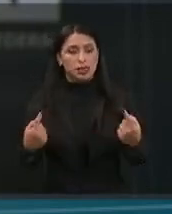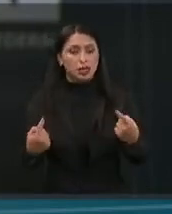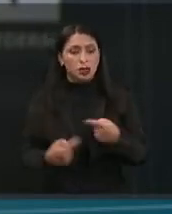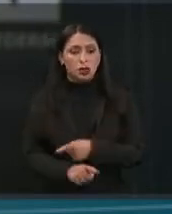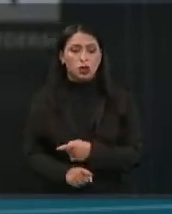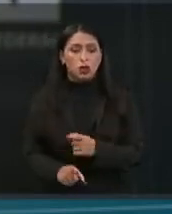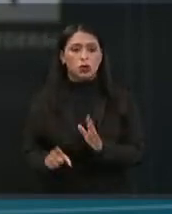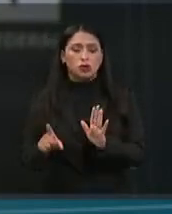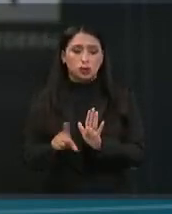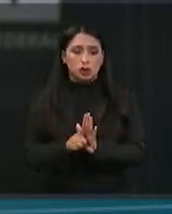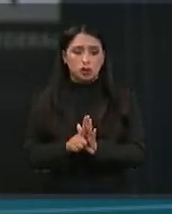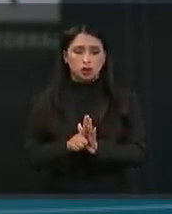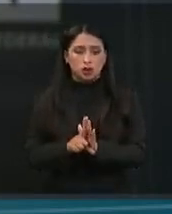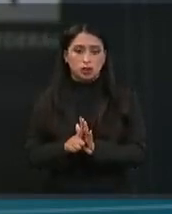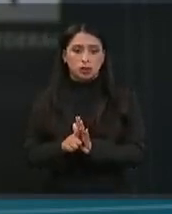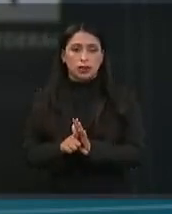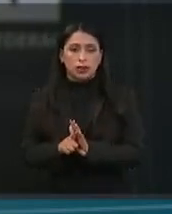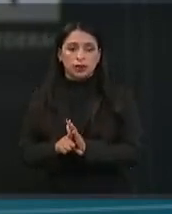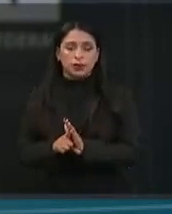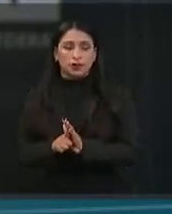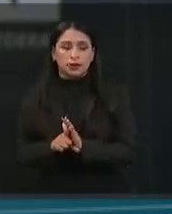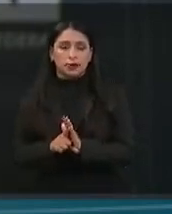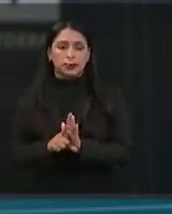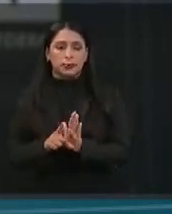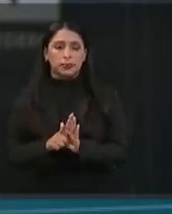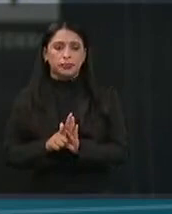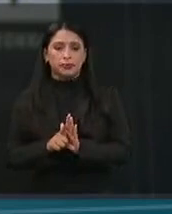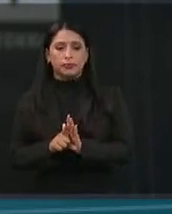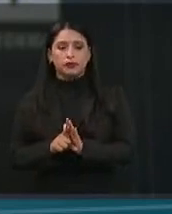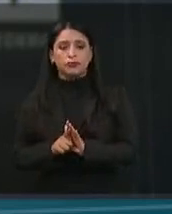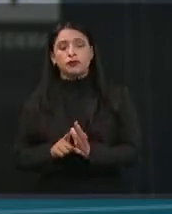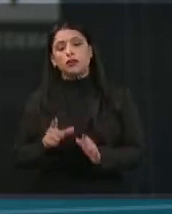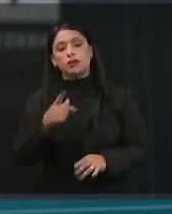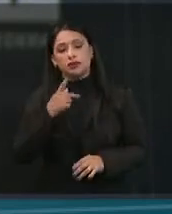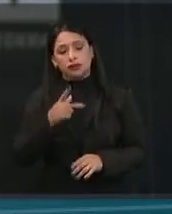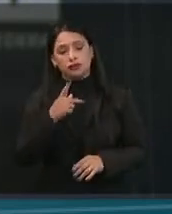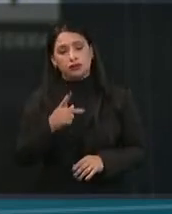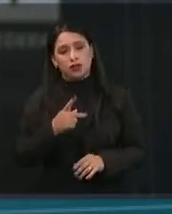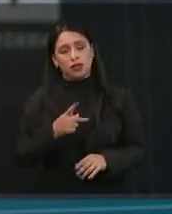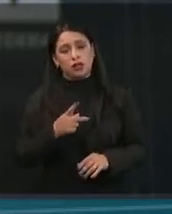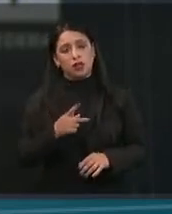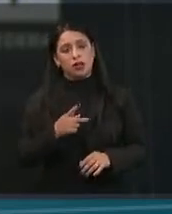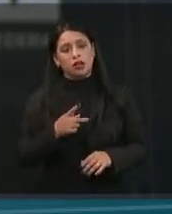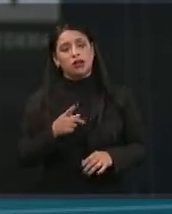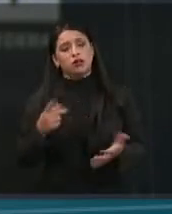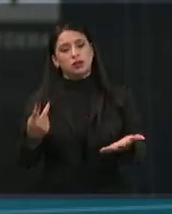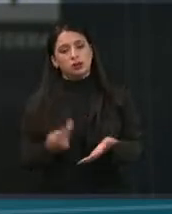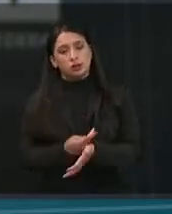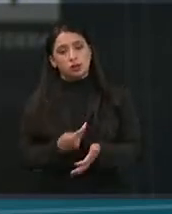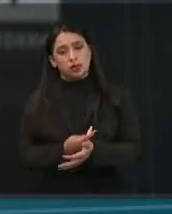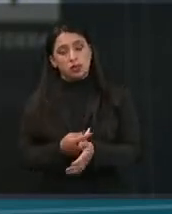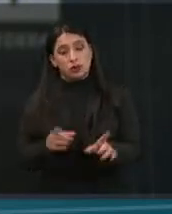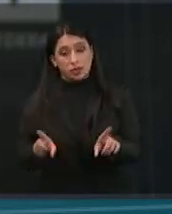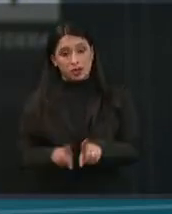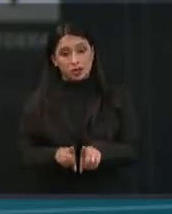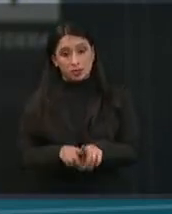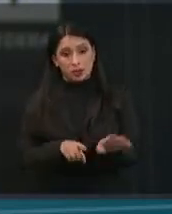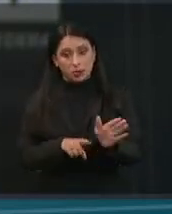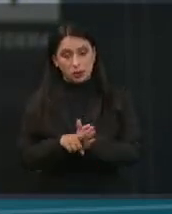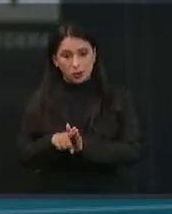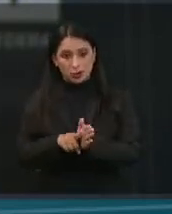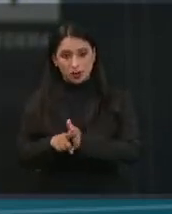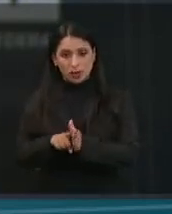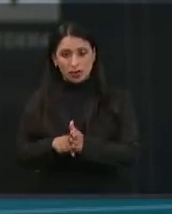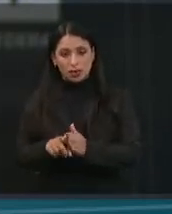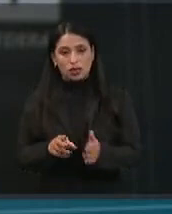barrados pelo crivo judicial. Falamos dos usos abusivos das notificações e trouxemos também uma pesquisa sobre regimes de responsabilidade